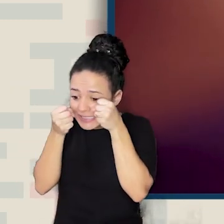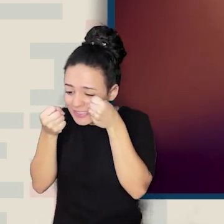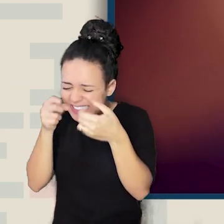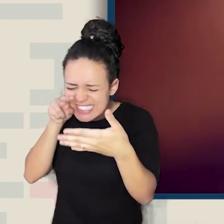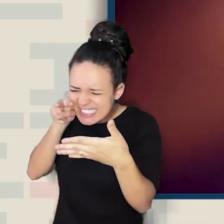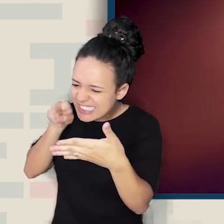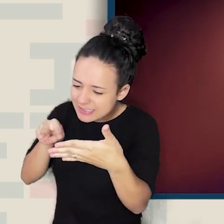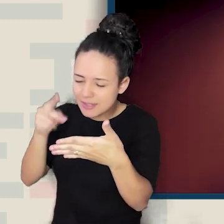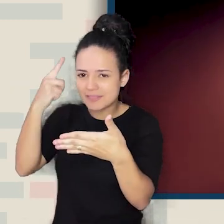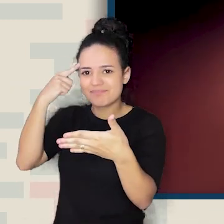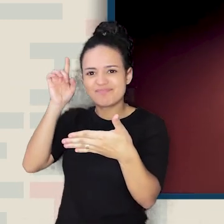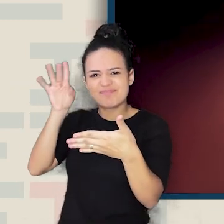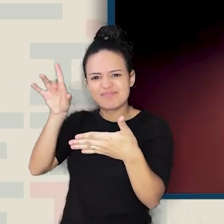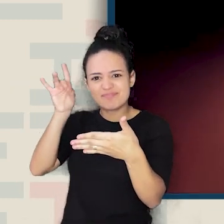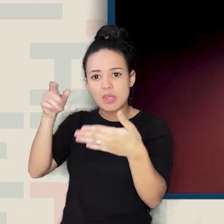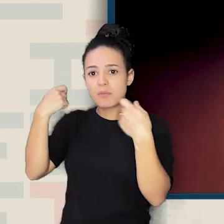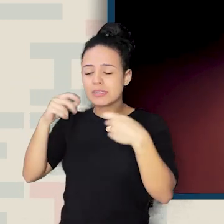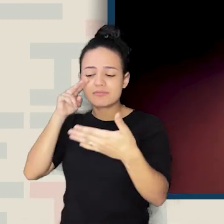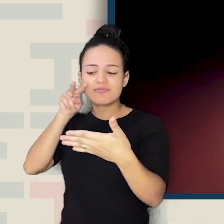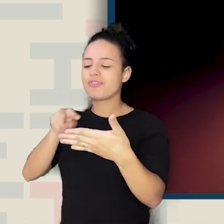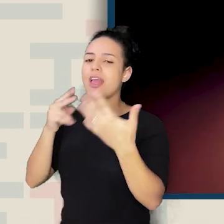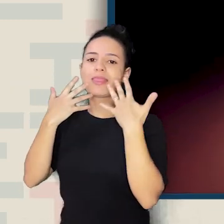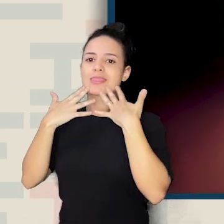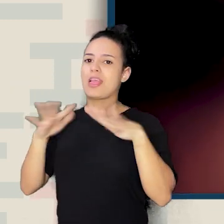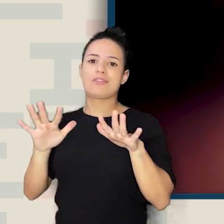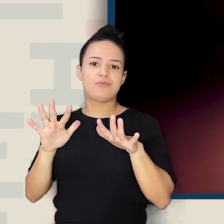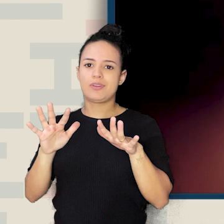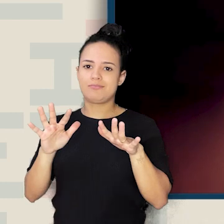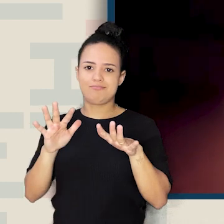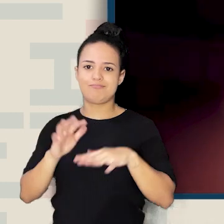eu forçar para ver alguma coisa, me dá dor de cabeça. Eu